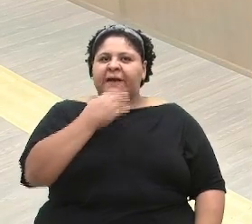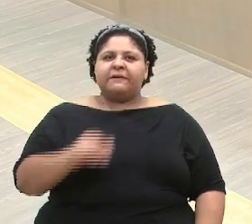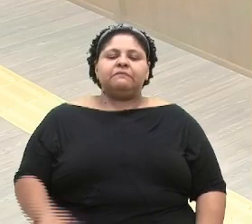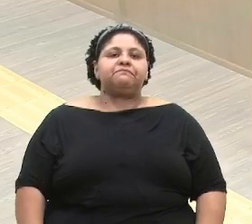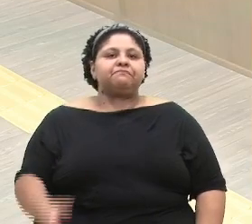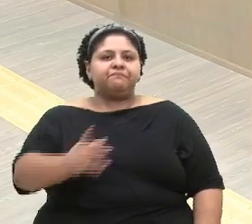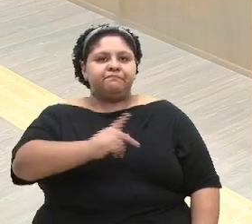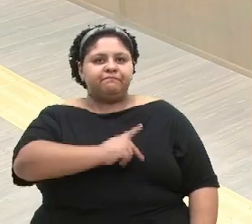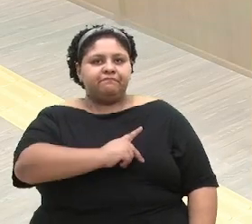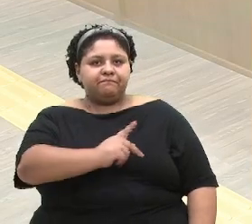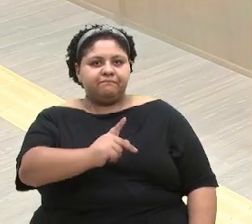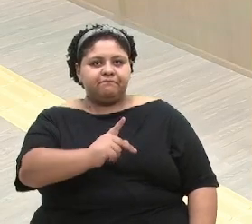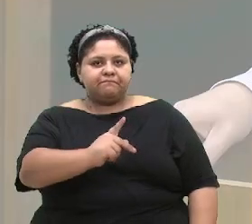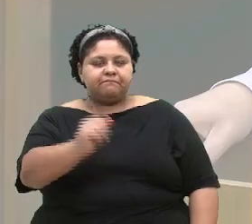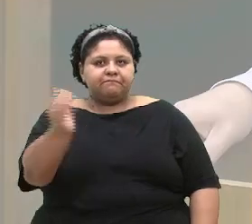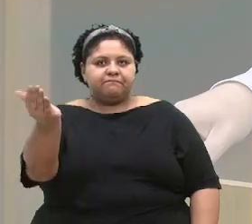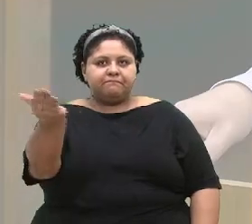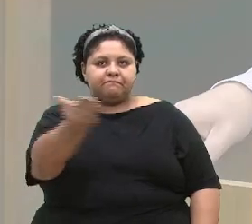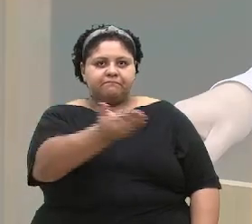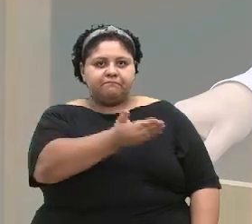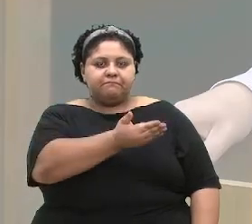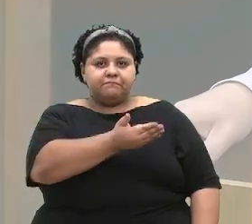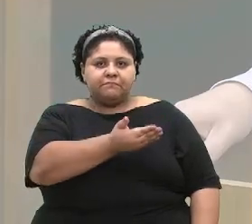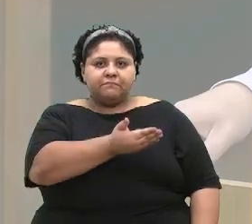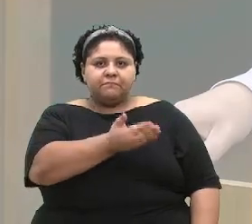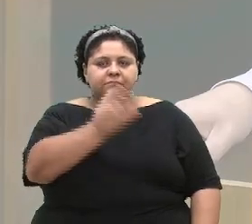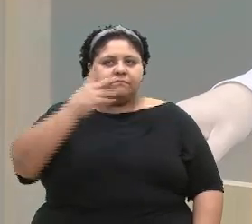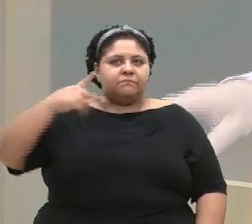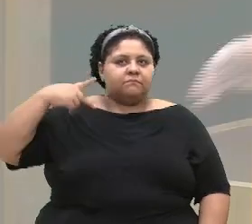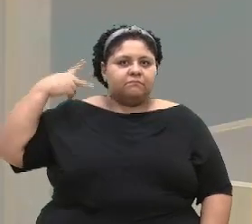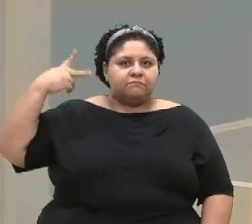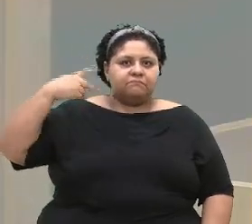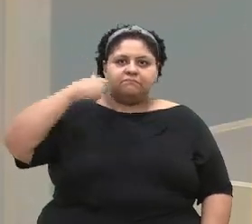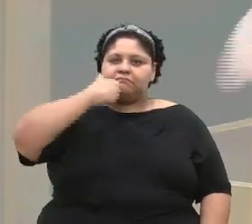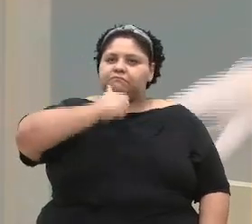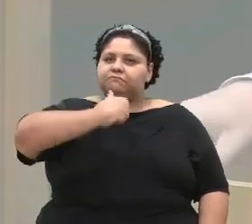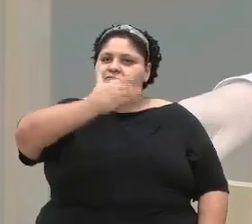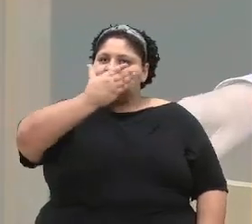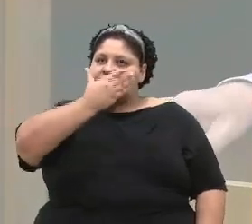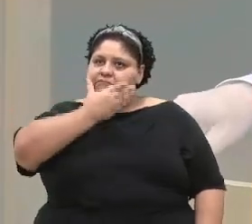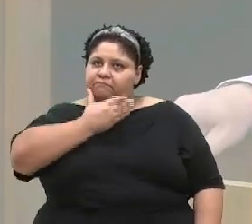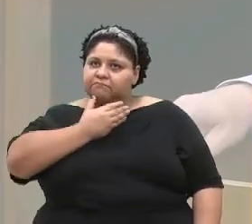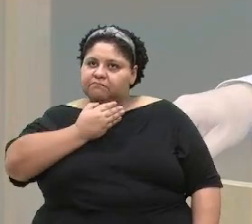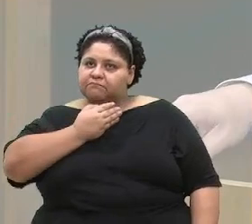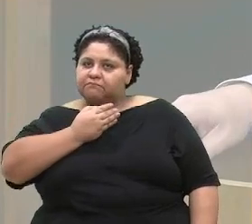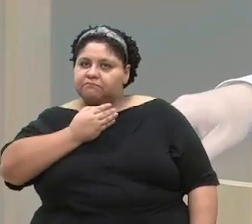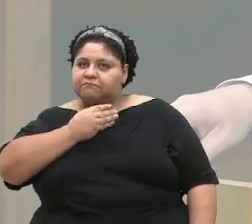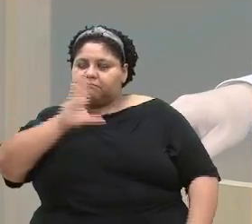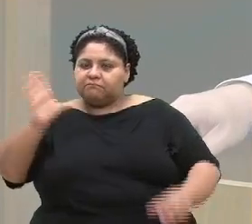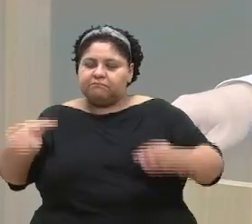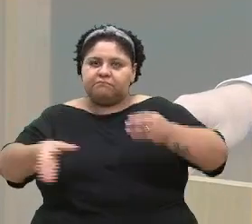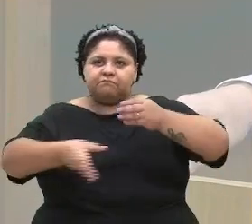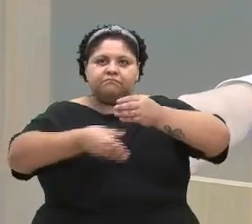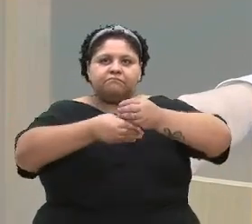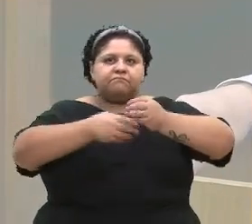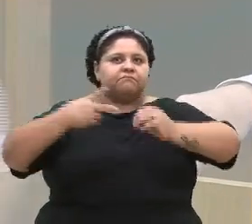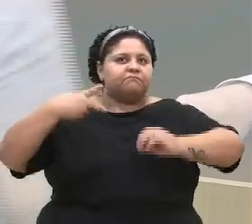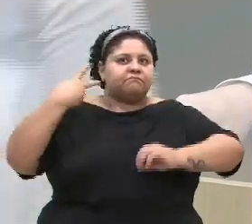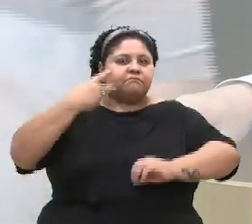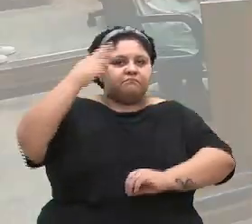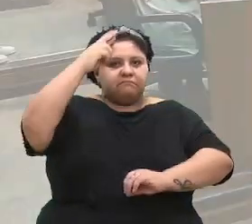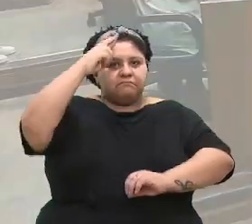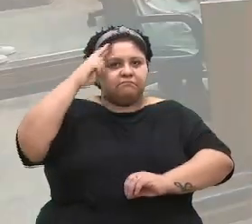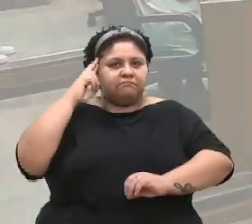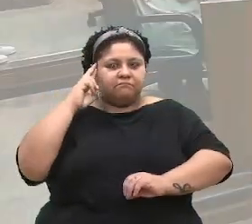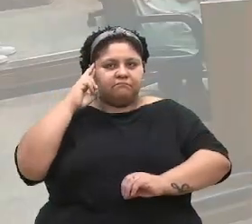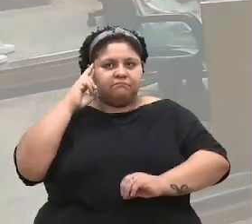Senhora Presidente, nobres colegas vereadores, de imediato passo uma parte ao vereador Rafael, que solicitou. Para não tirar